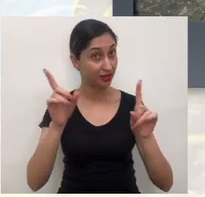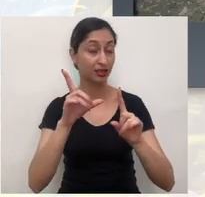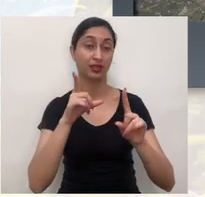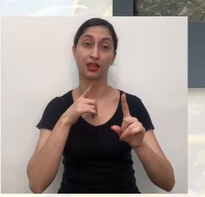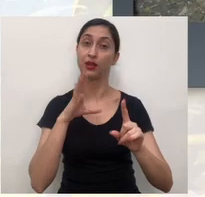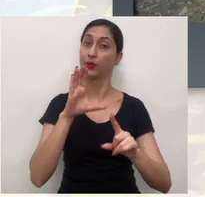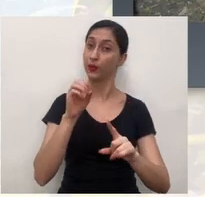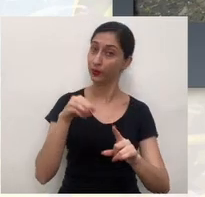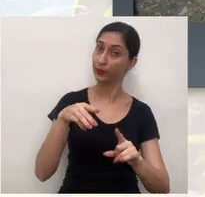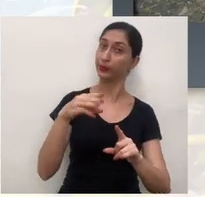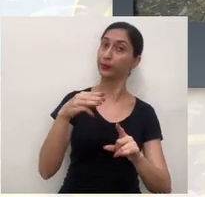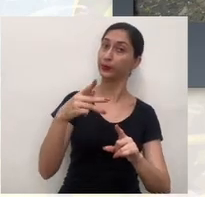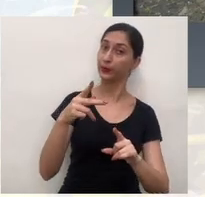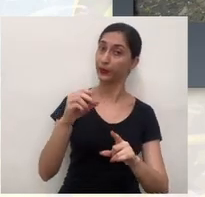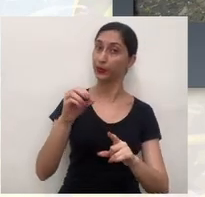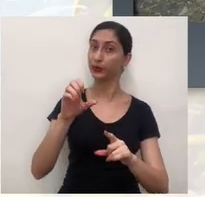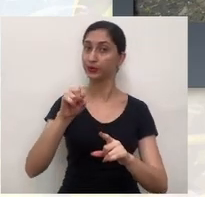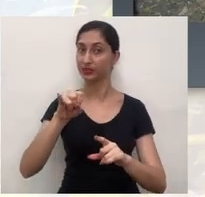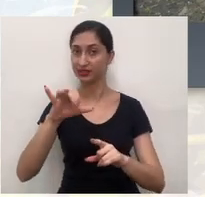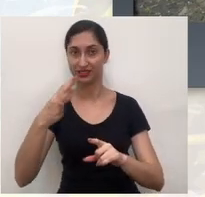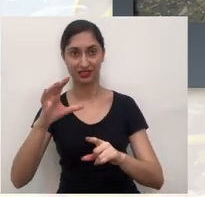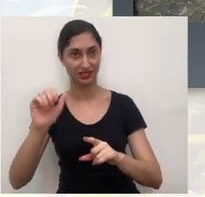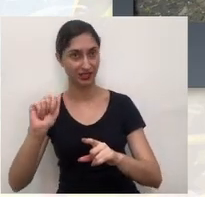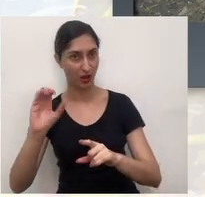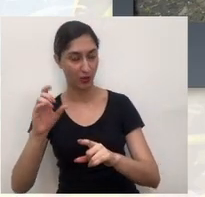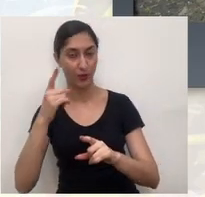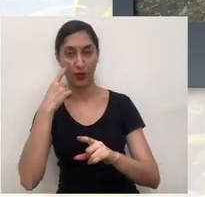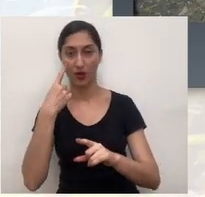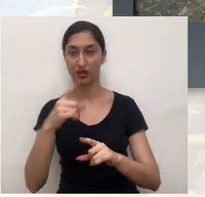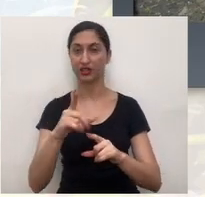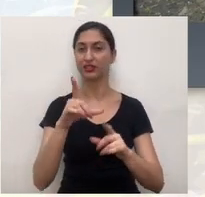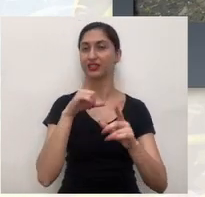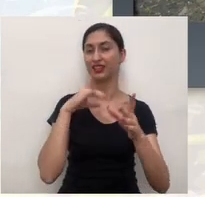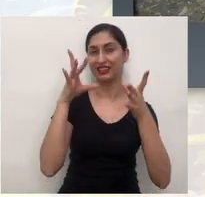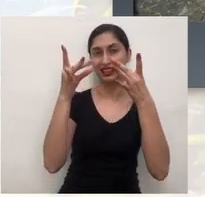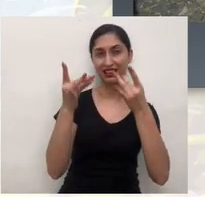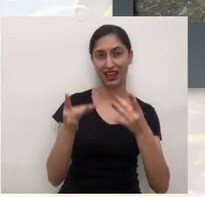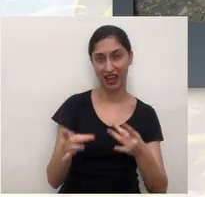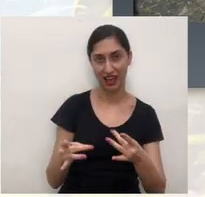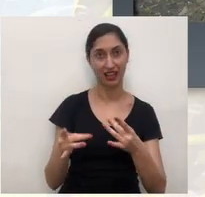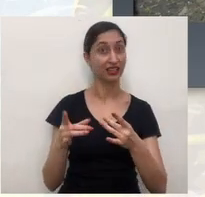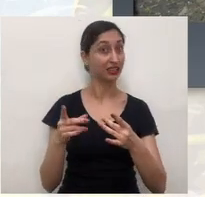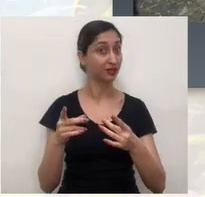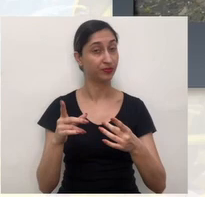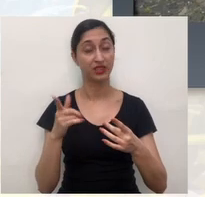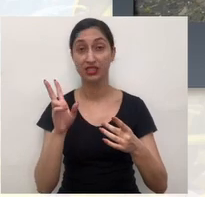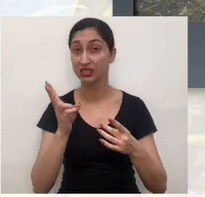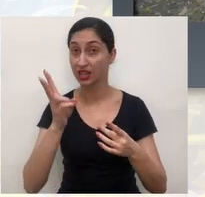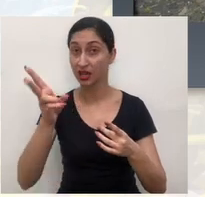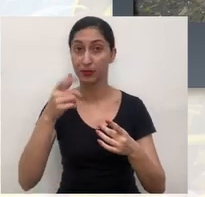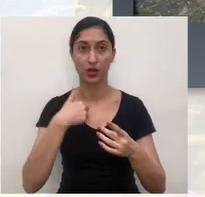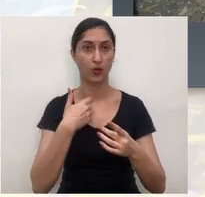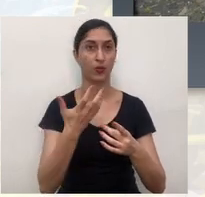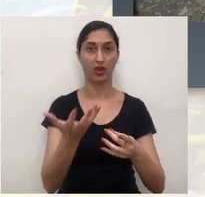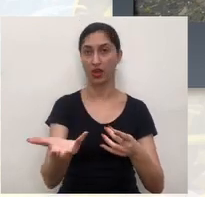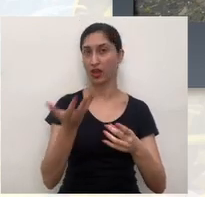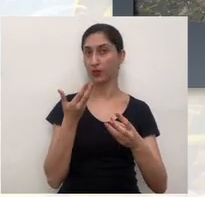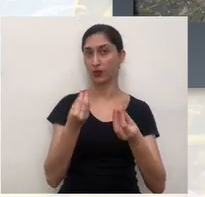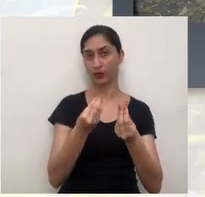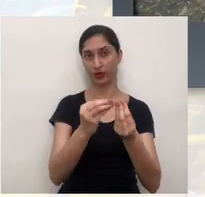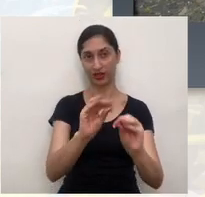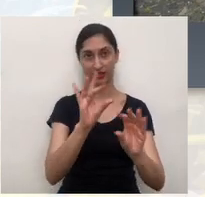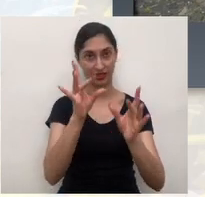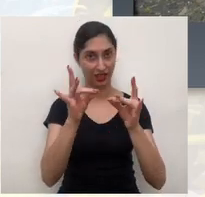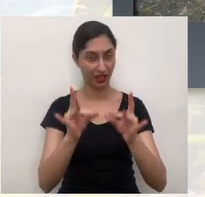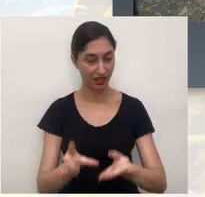de perto. Né? Aqui está o detalhe. Eu sempre botei os detalhes quando foi possível. Então, o detalhe